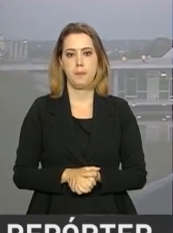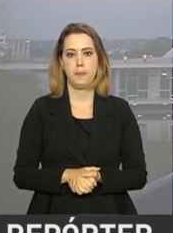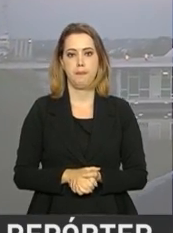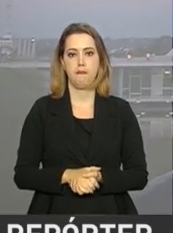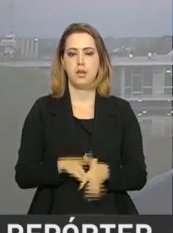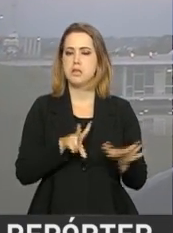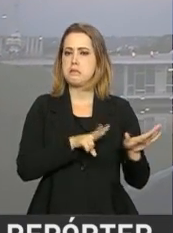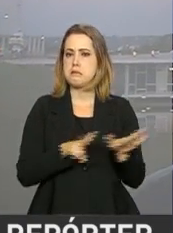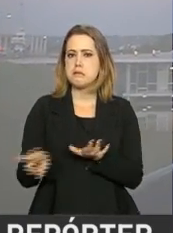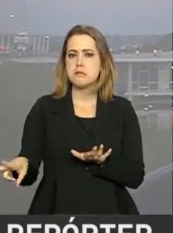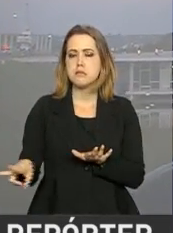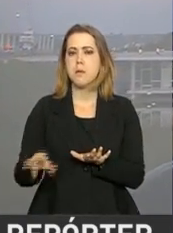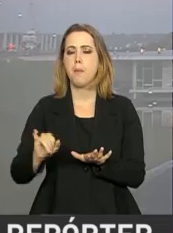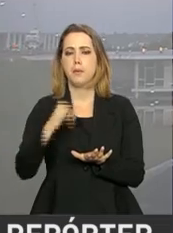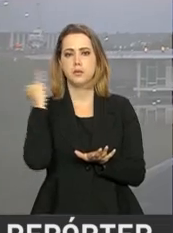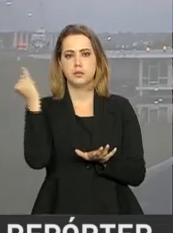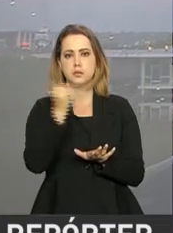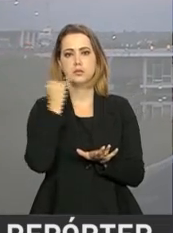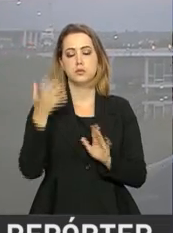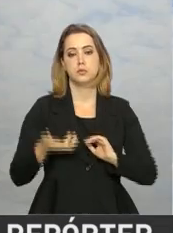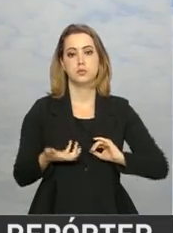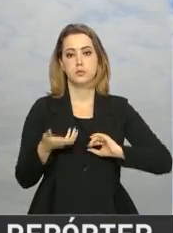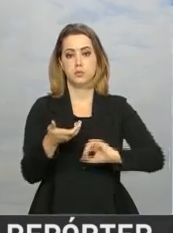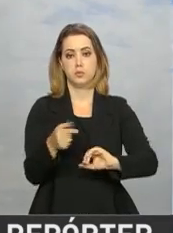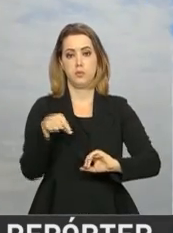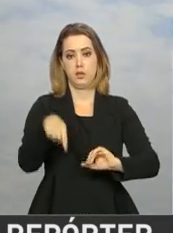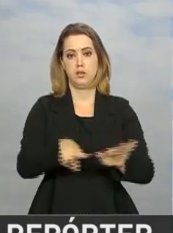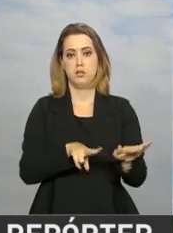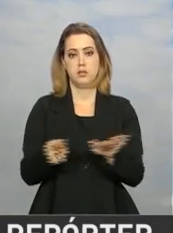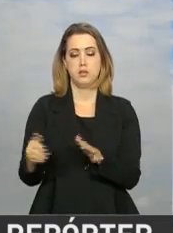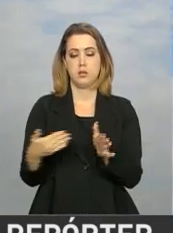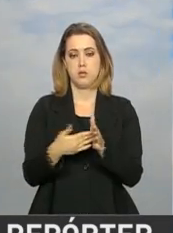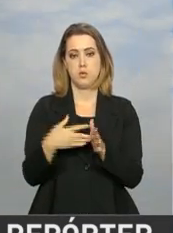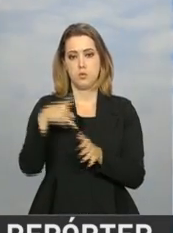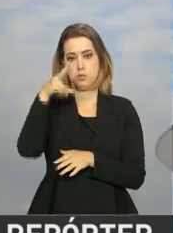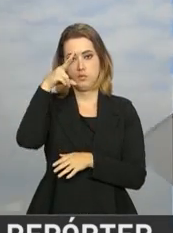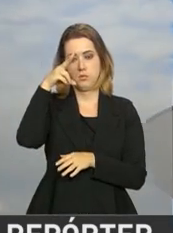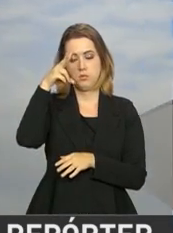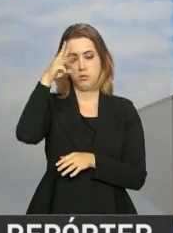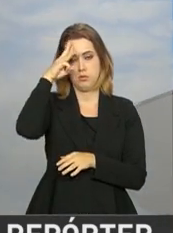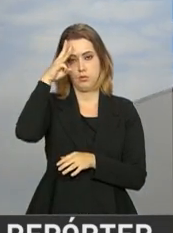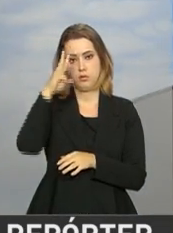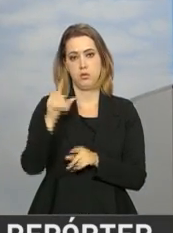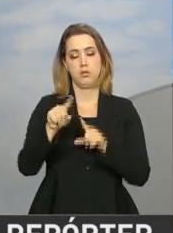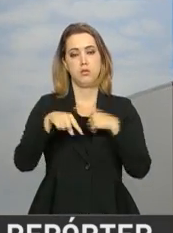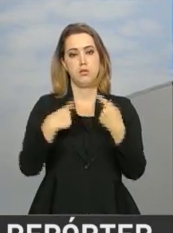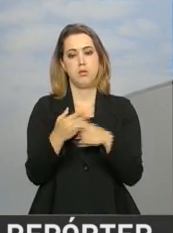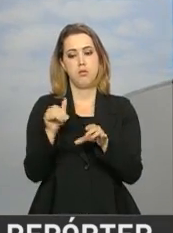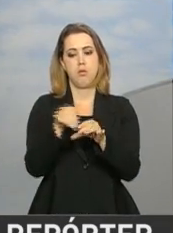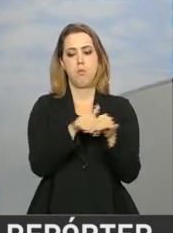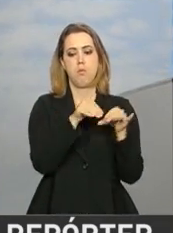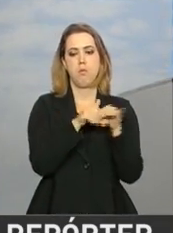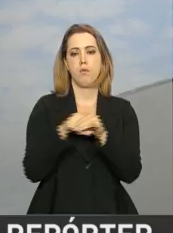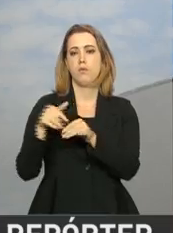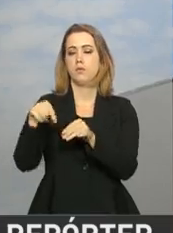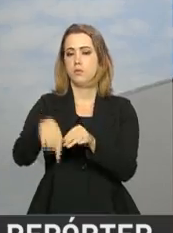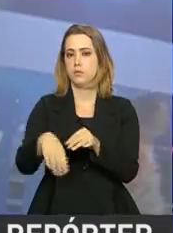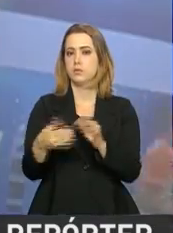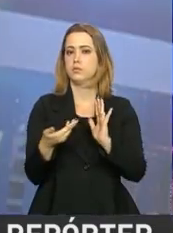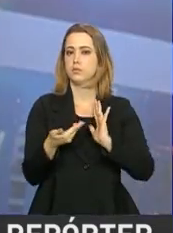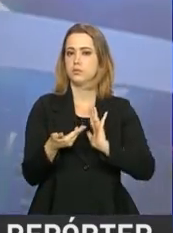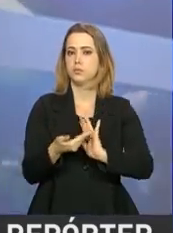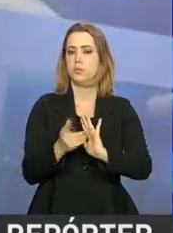Semana decisiva para o governo no Congresso. Entre esta segunda e terça, o Palácio do Planalto aposta em votações na Câmara dos